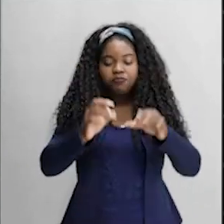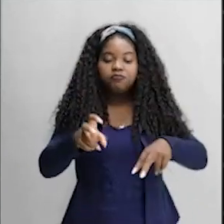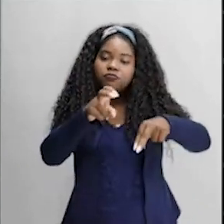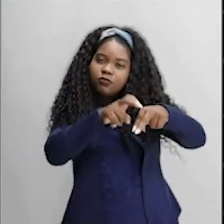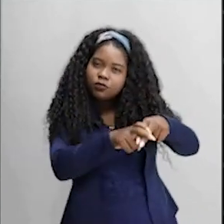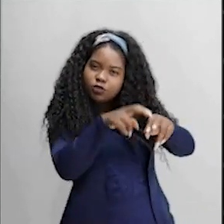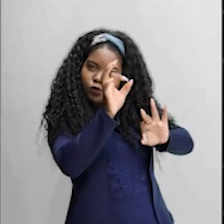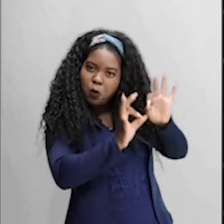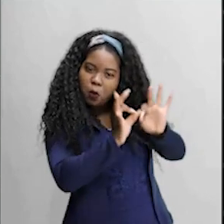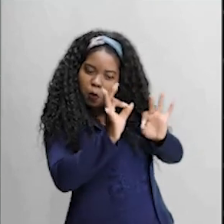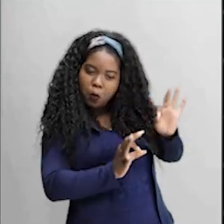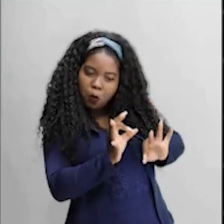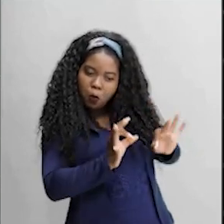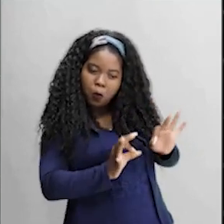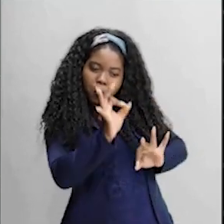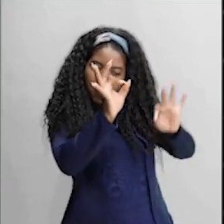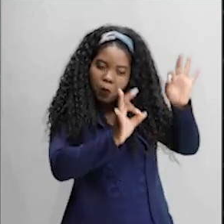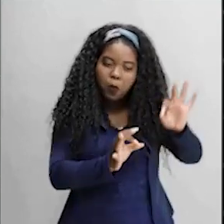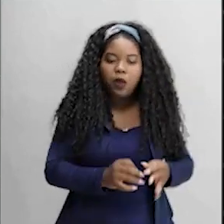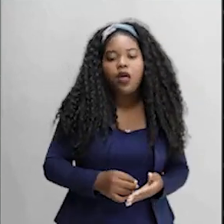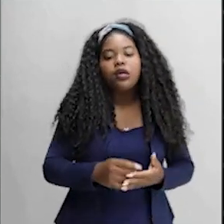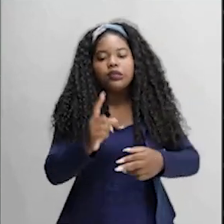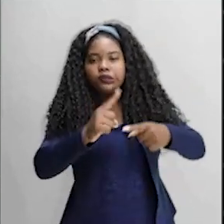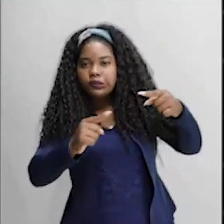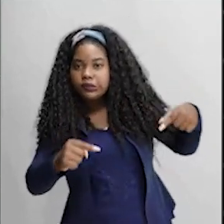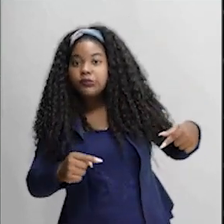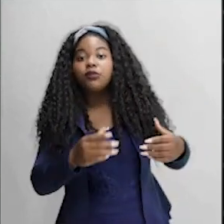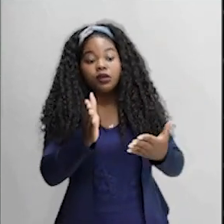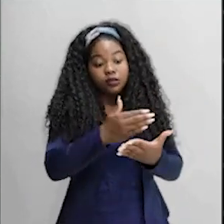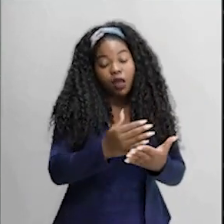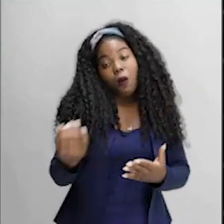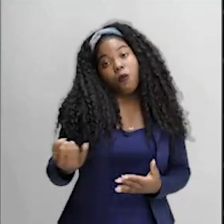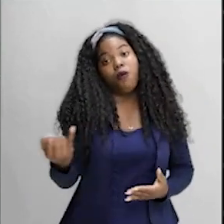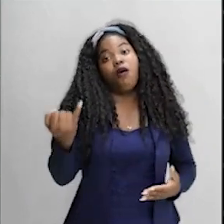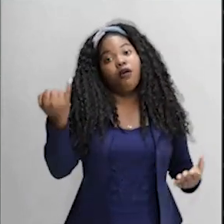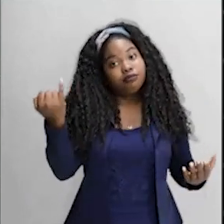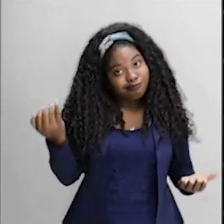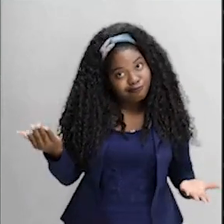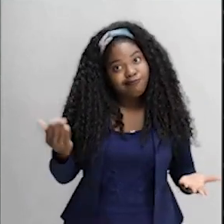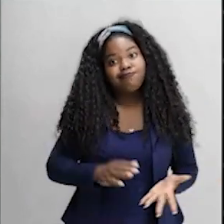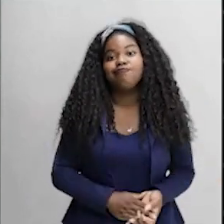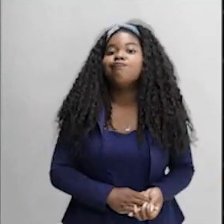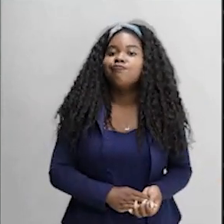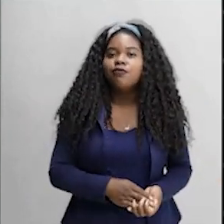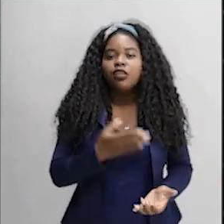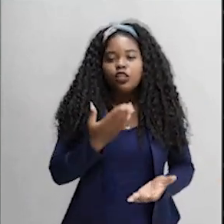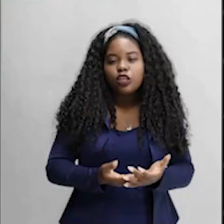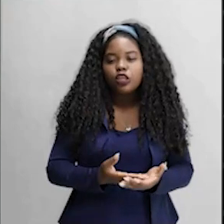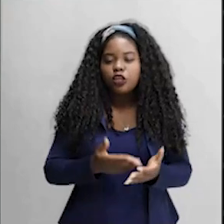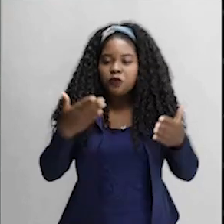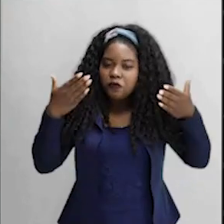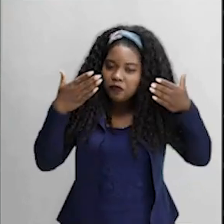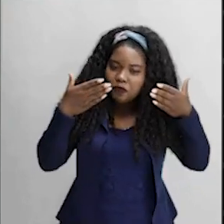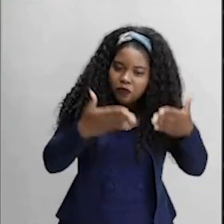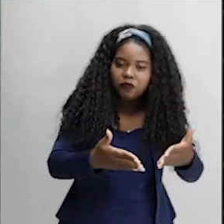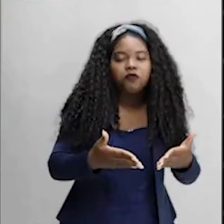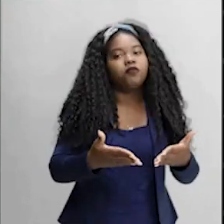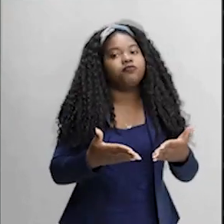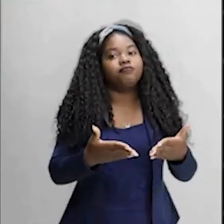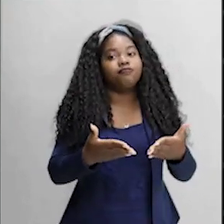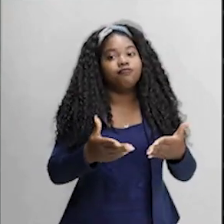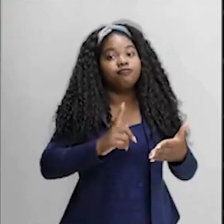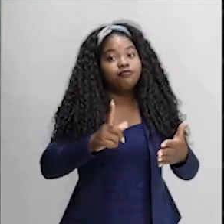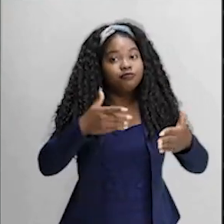direitinho, alinha a coluna, pega o material, é tudo importante, para que você não perca o foco, você tenha